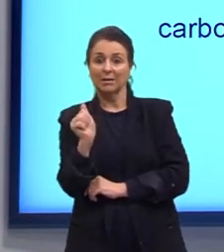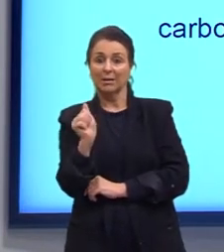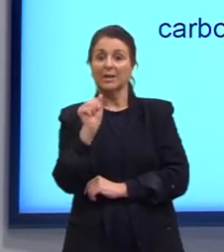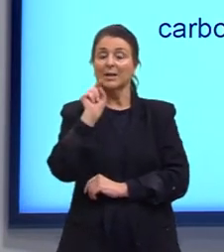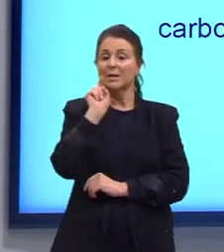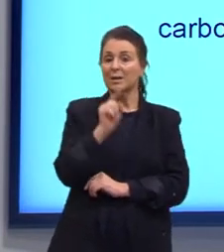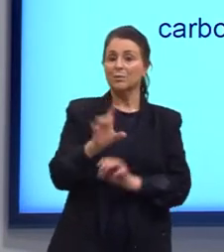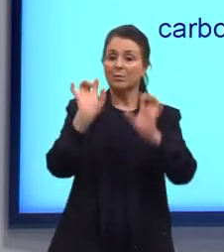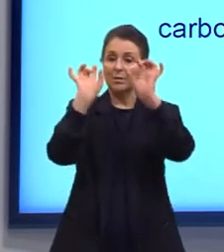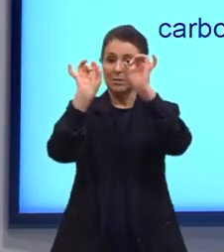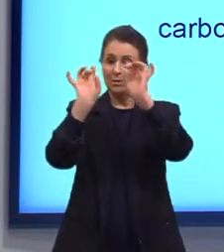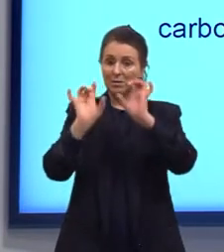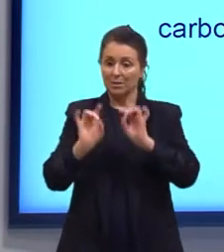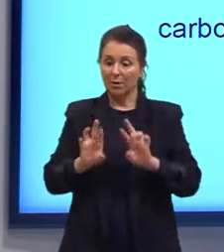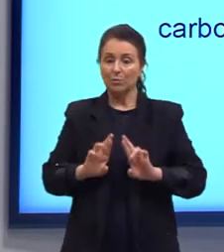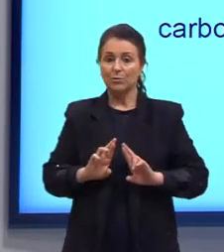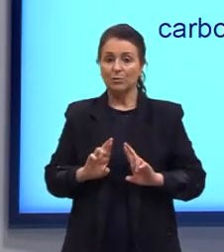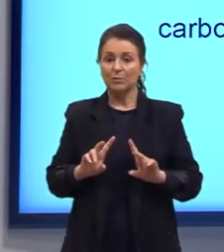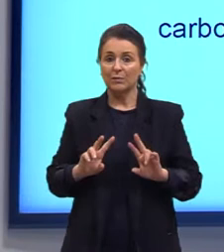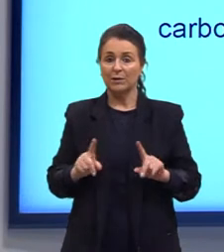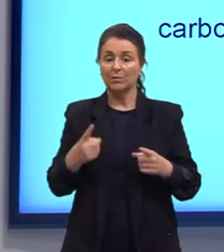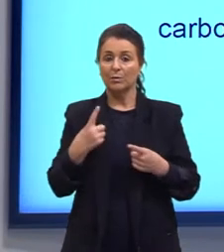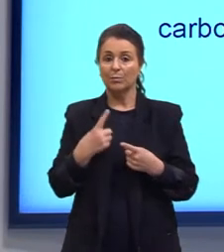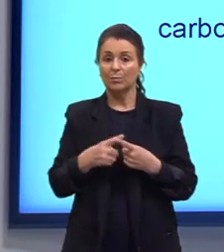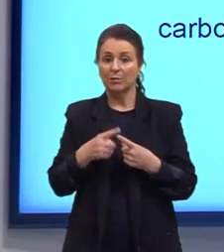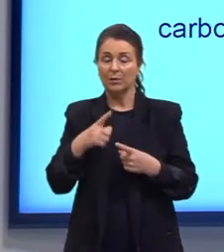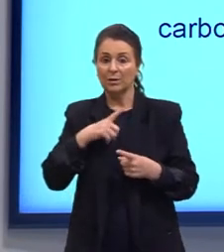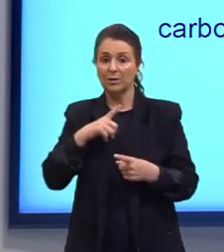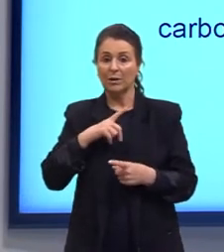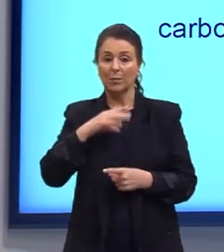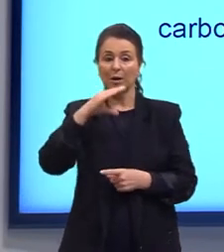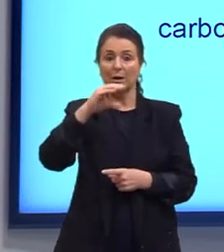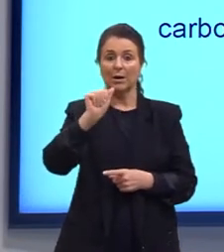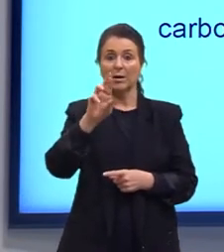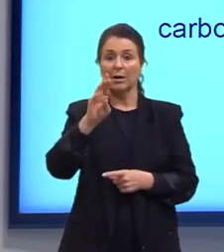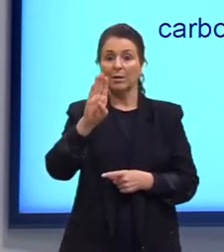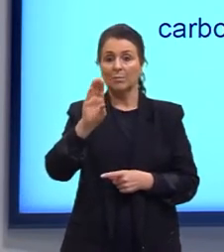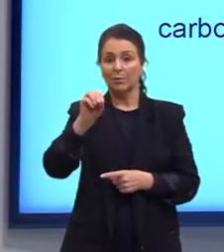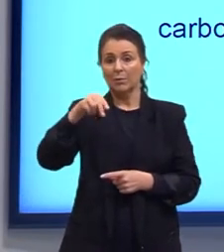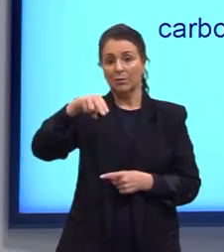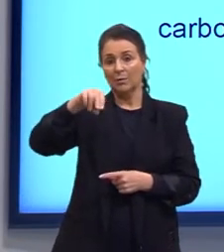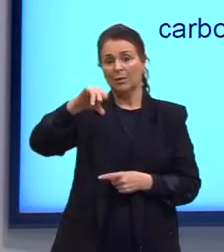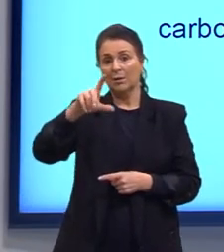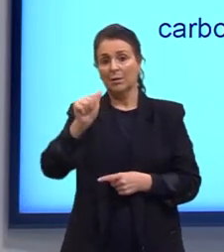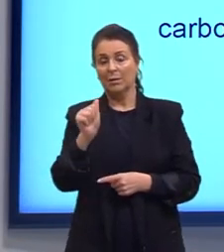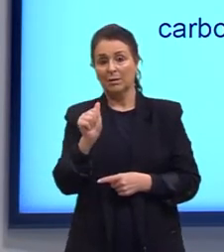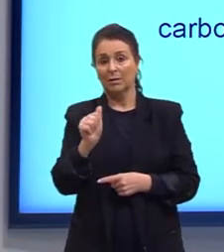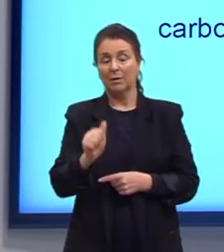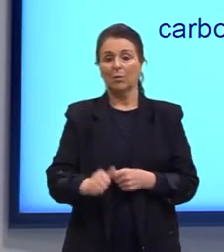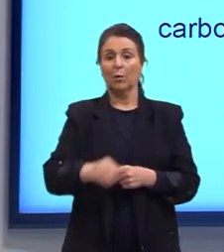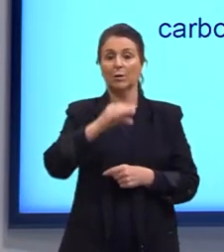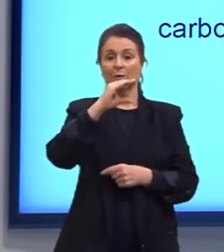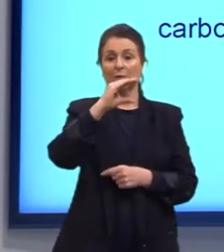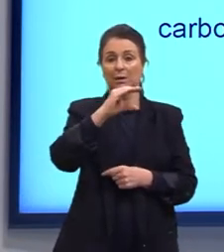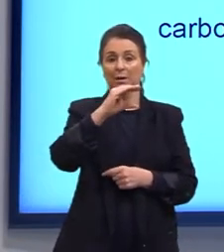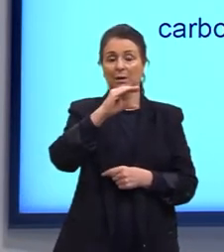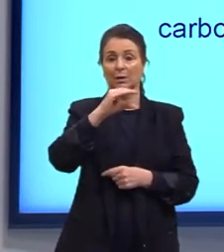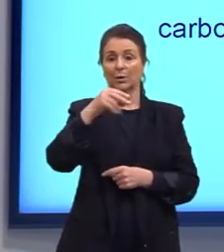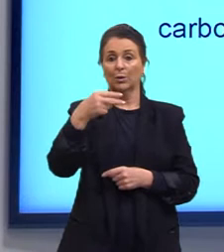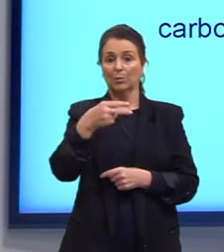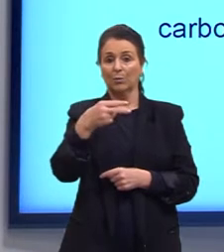caso especial um caso diferente porque vai entrar uma carbonila a c dupla ó lembrando da cdu